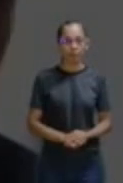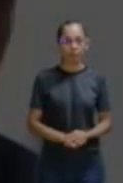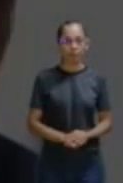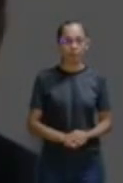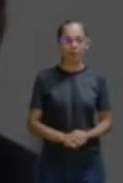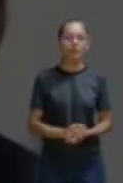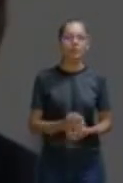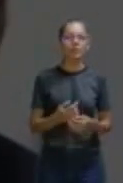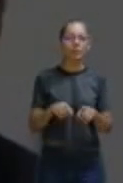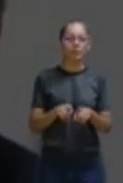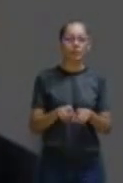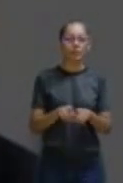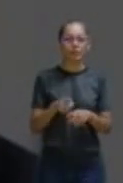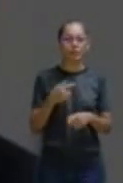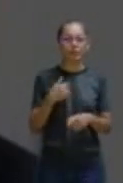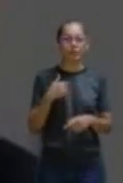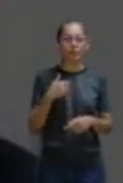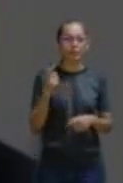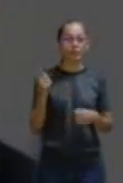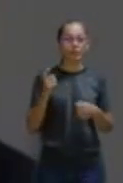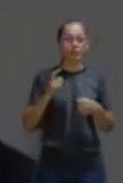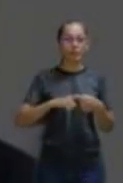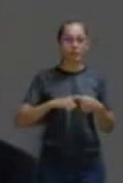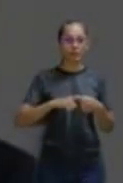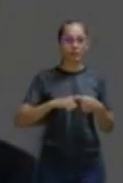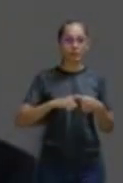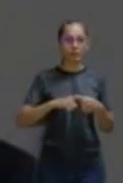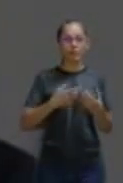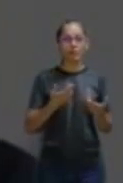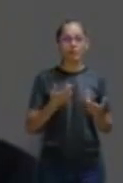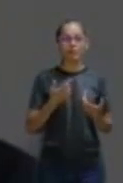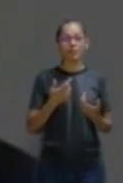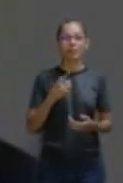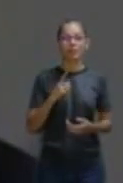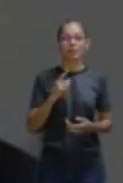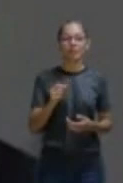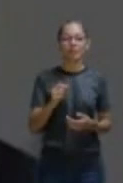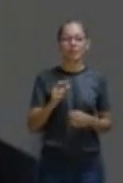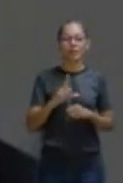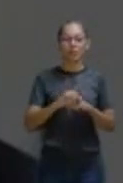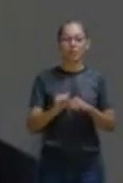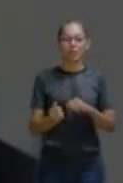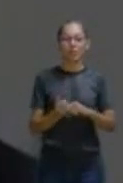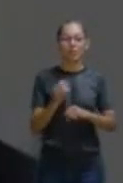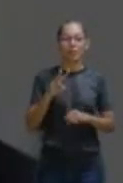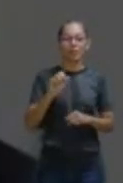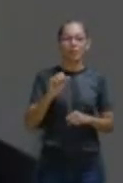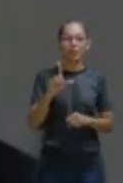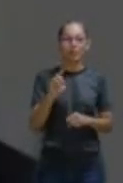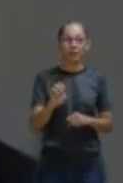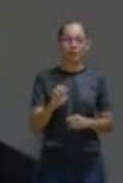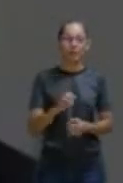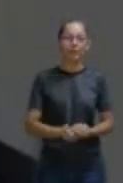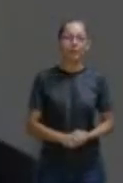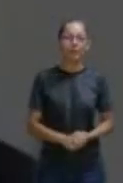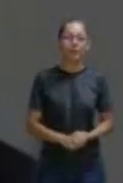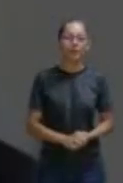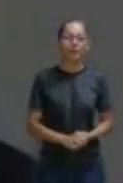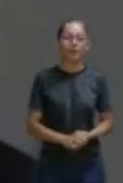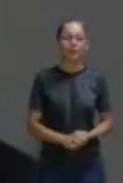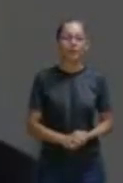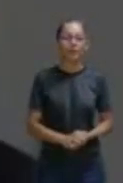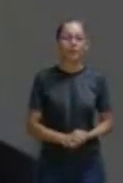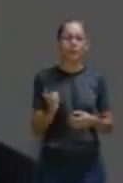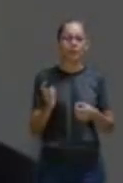Jari, desejando... parece-me, né, Milene, nós já teremos sessão na segunda, é isso? Sim, senhor